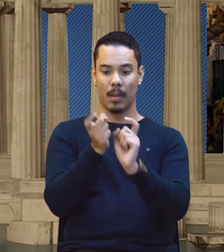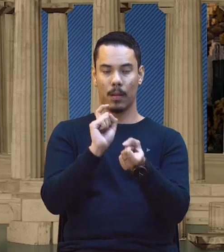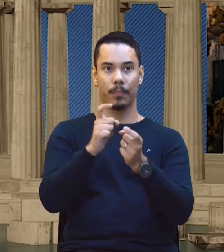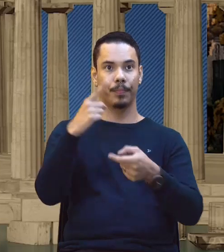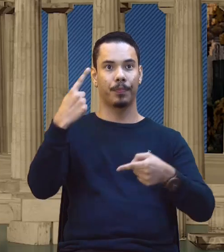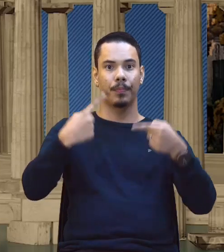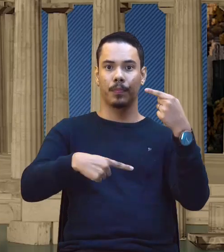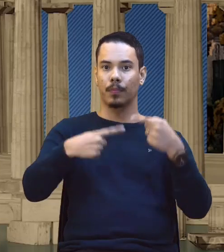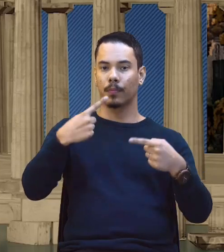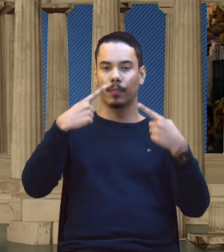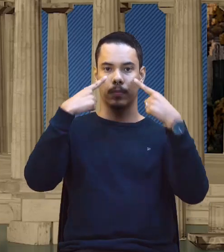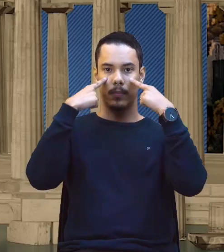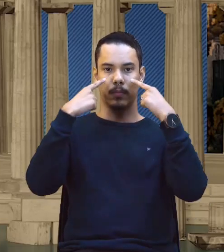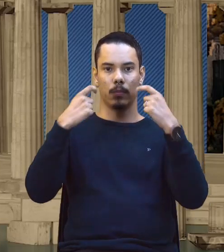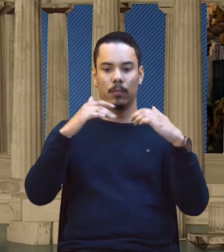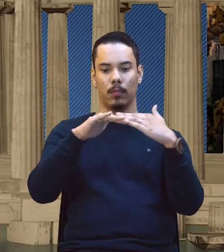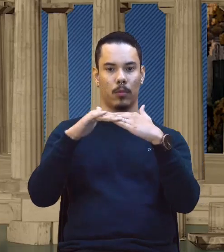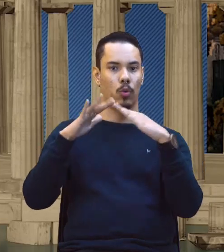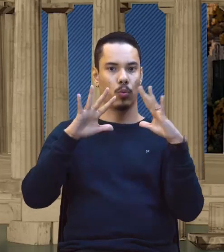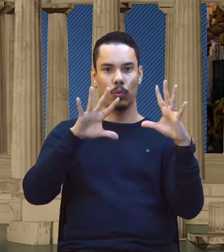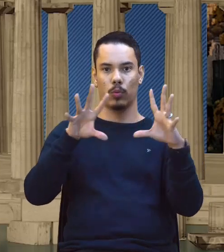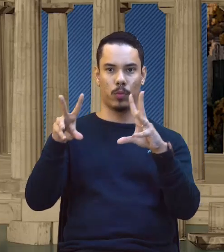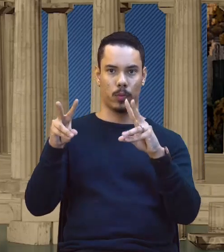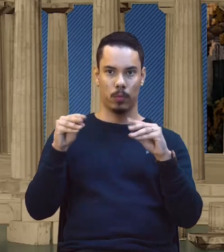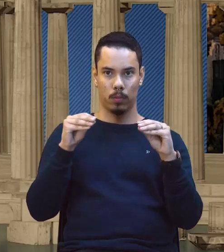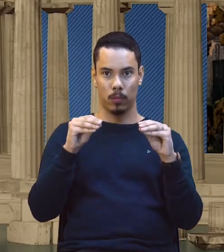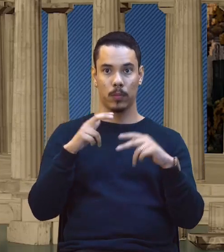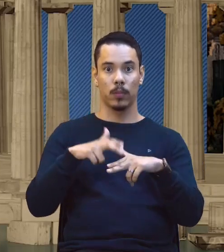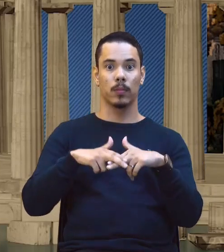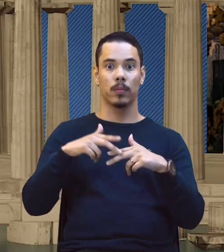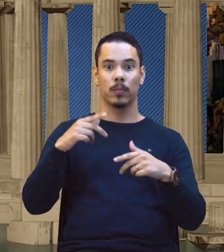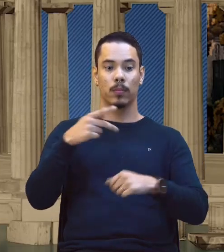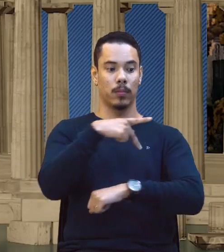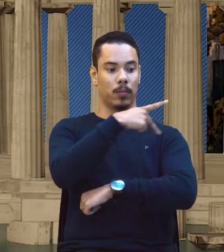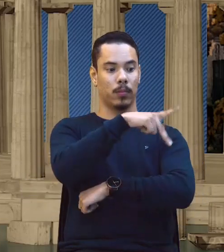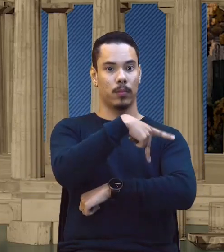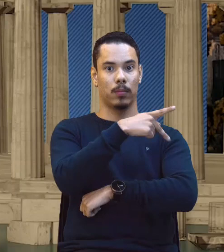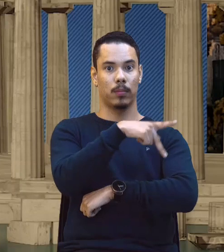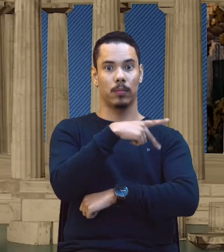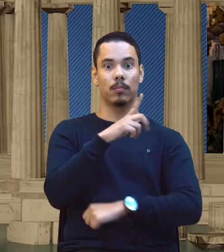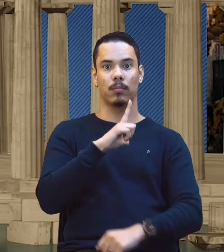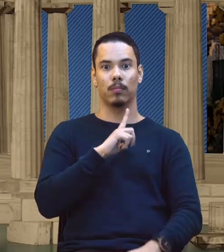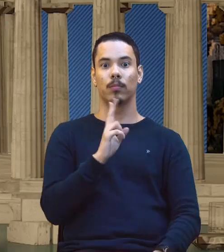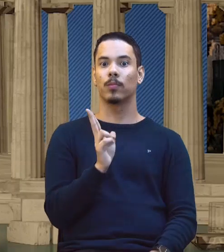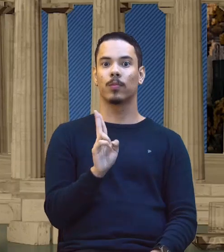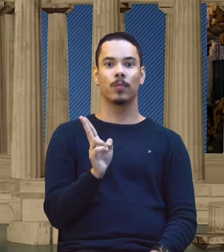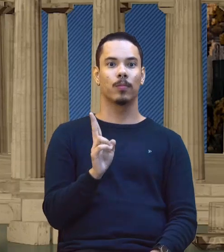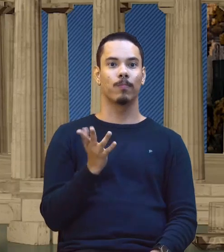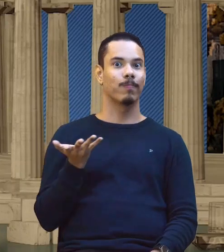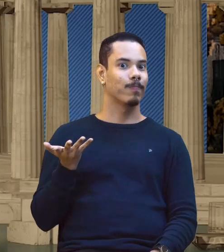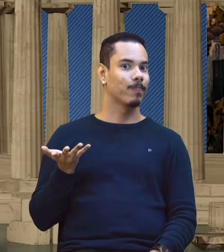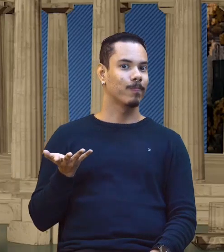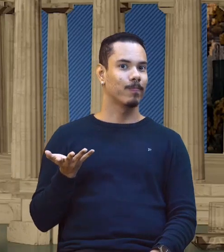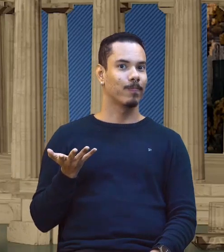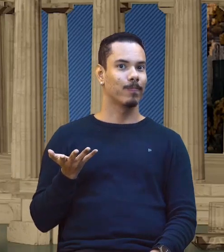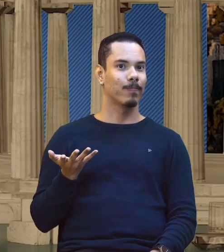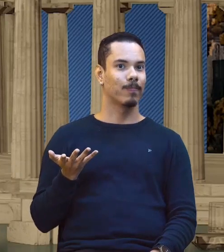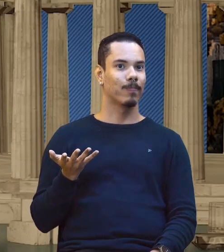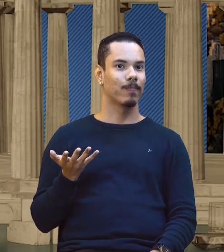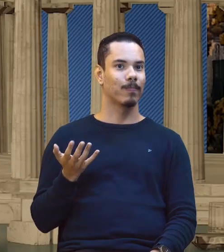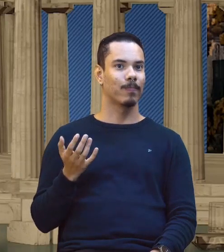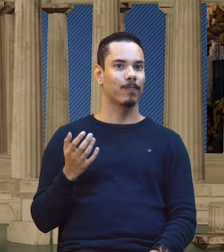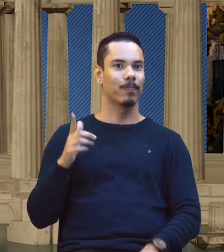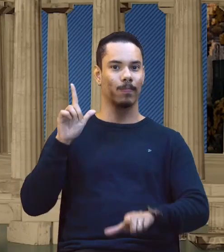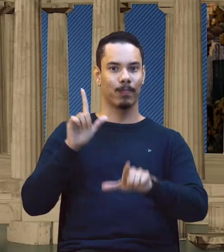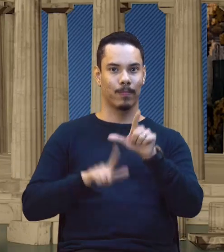de interesse comum a todos. E essa praça pública, ela recebia qual nome? Alternativa correta,